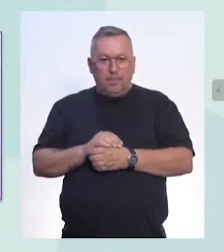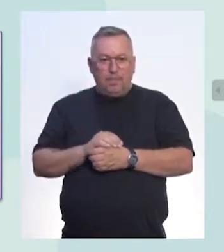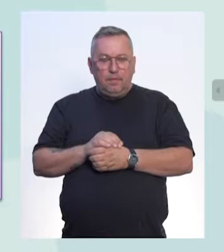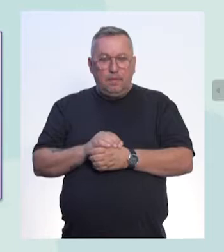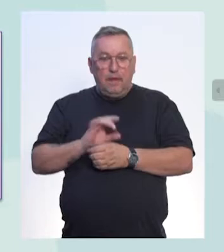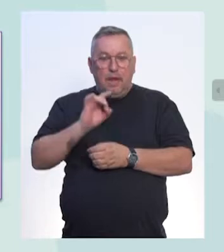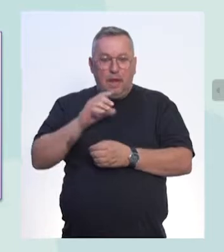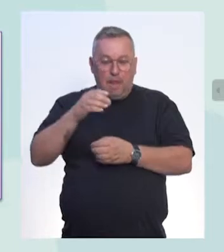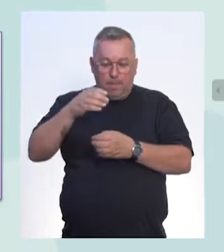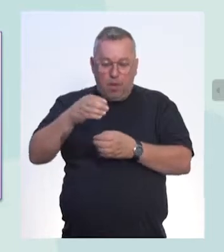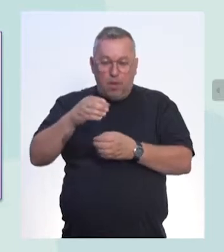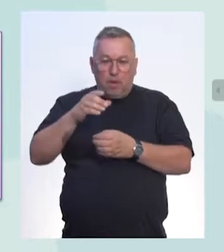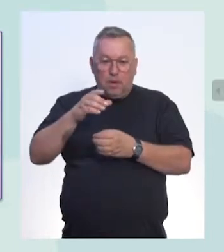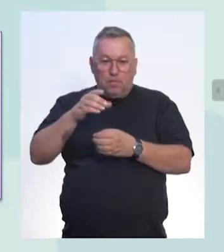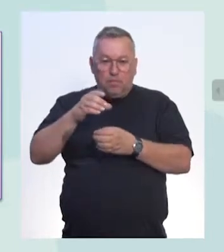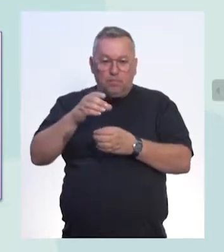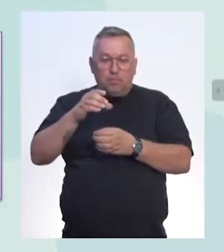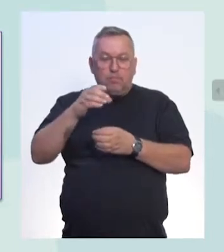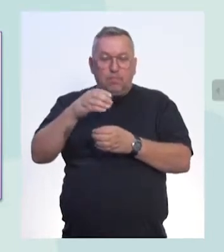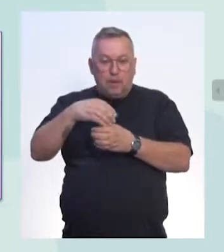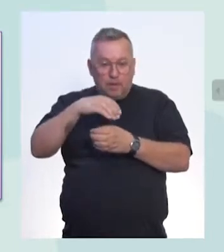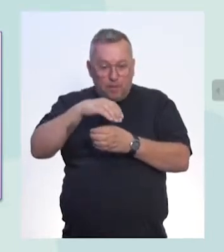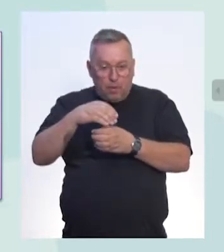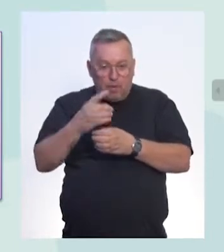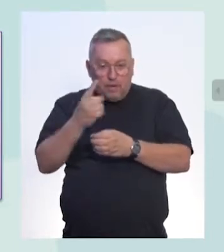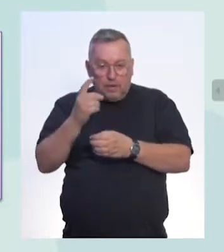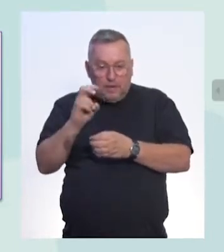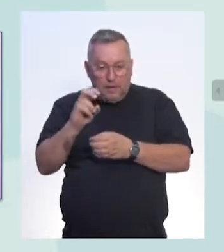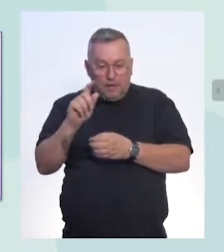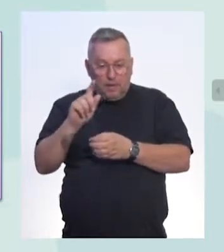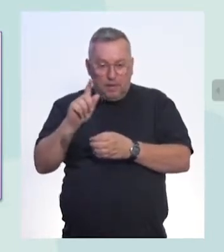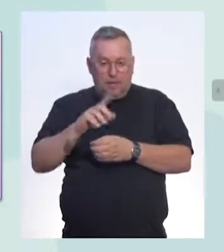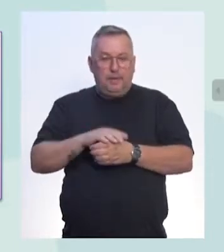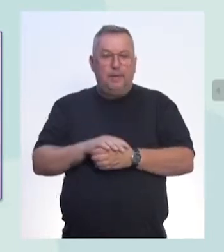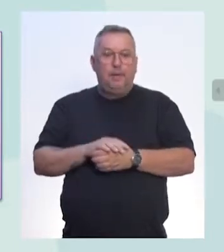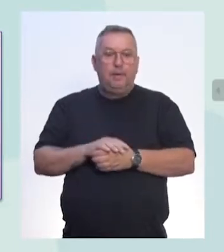Cada bola equivale a 15 gramas, certo?